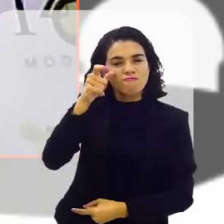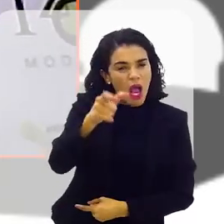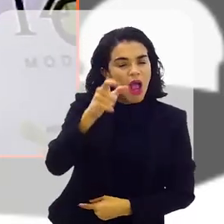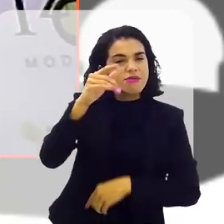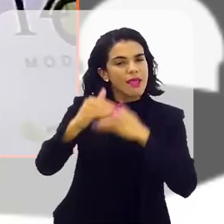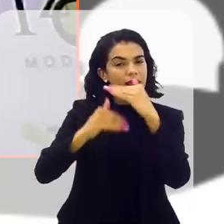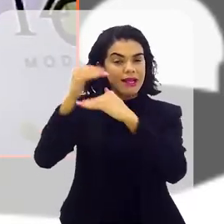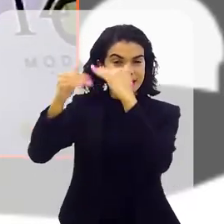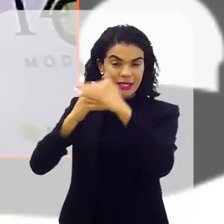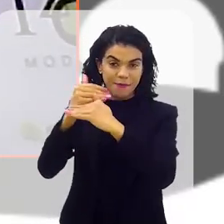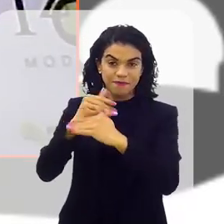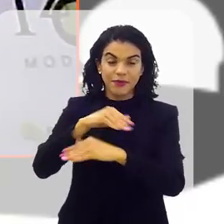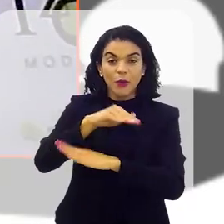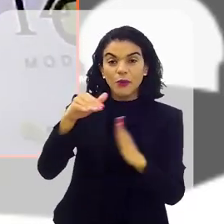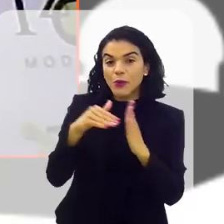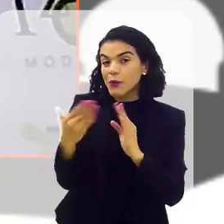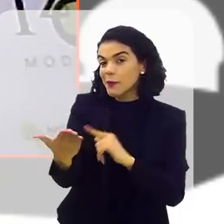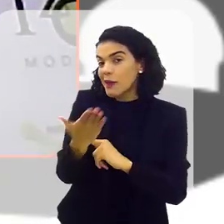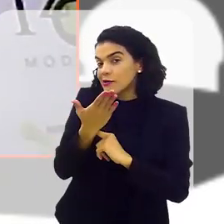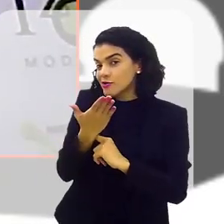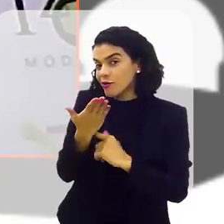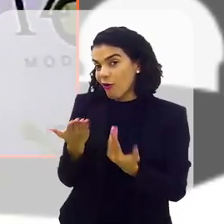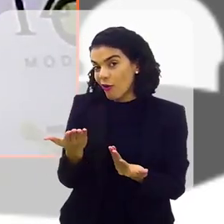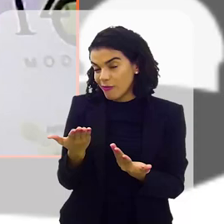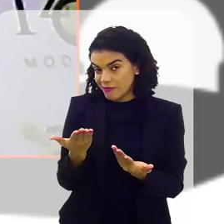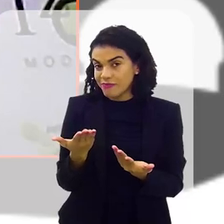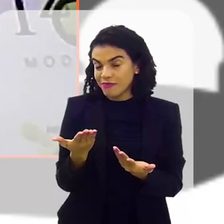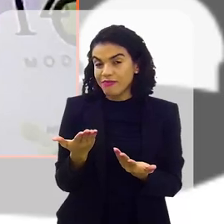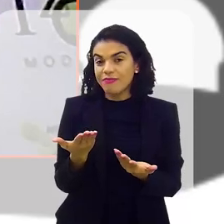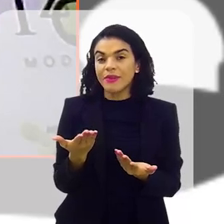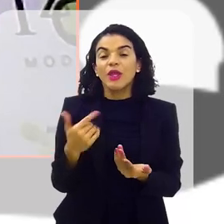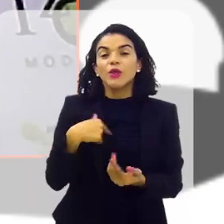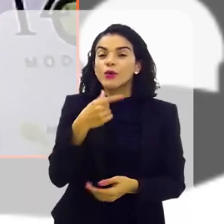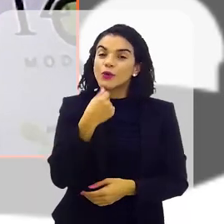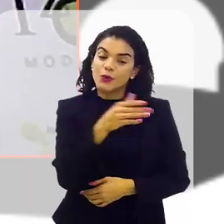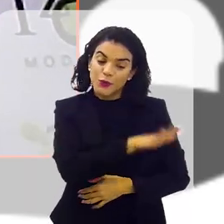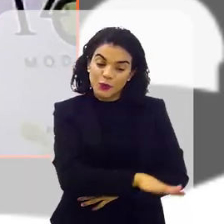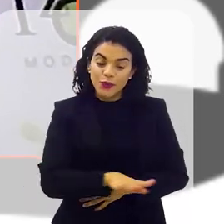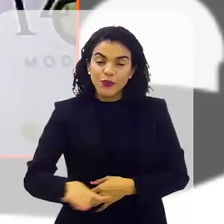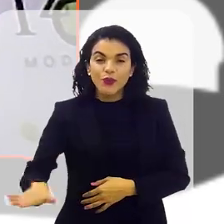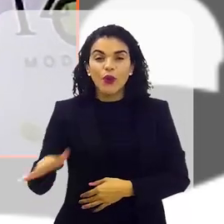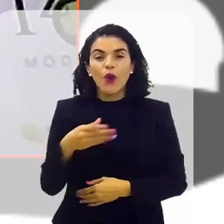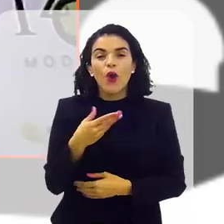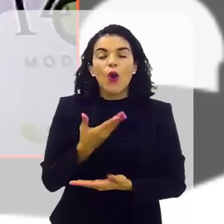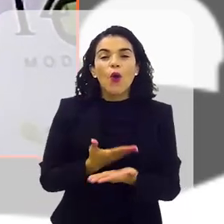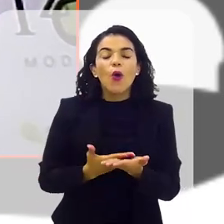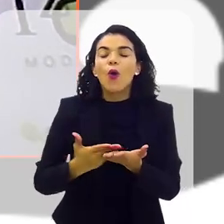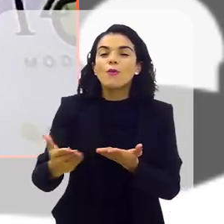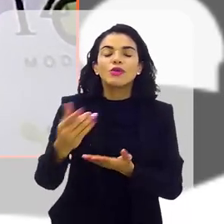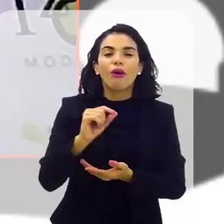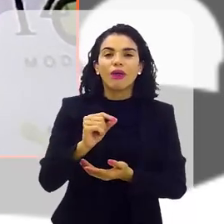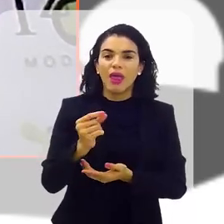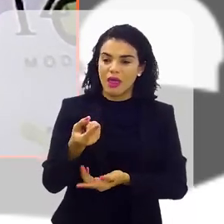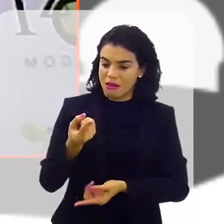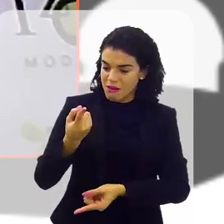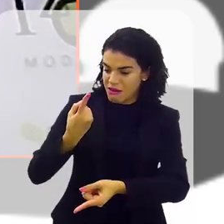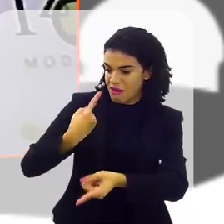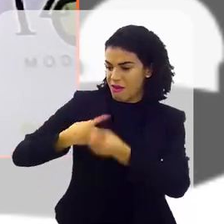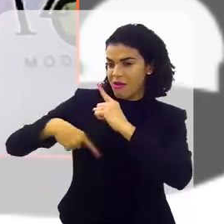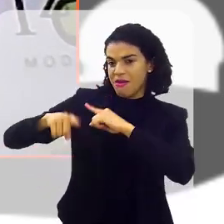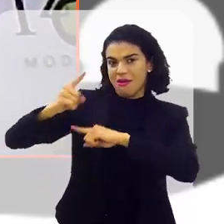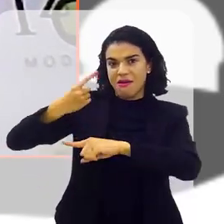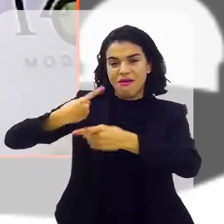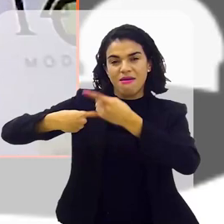Então tudo isso me ajudou no projeto modal e os meninos começaram a me dar um retorno muito maior